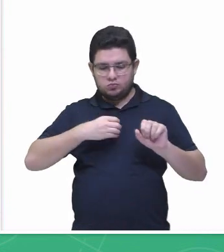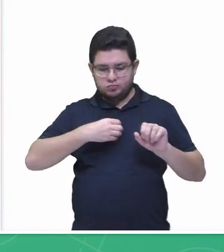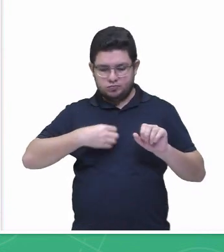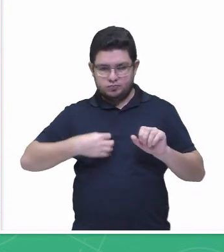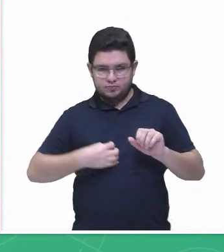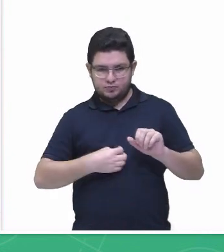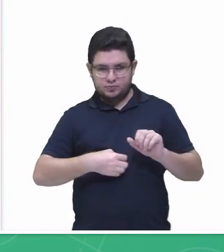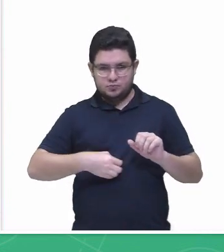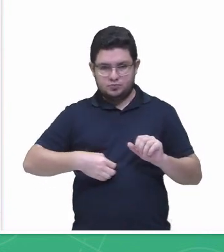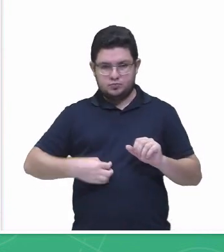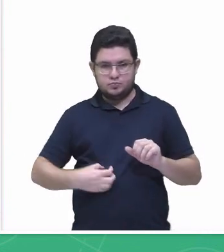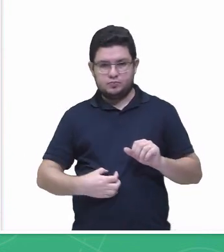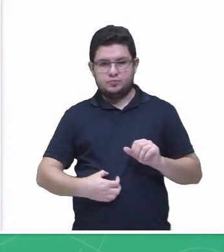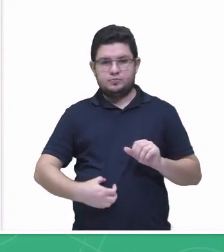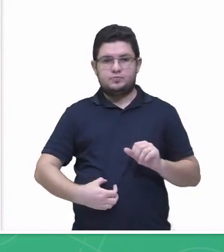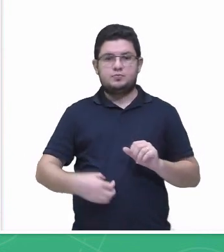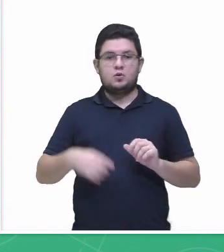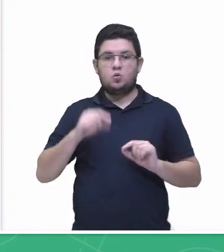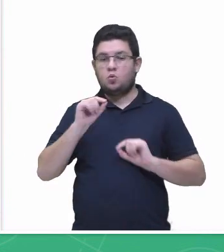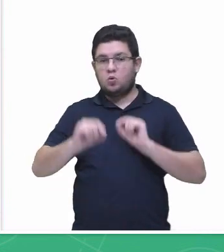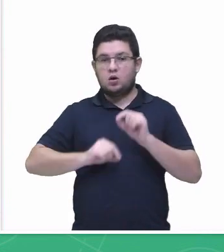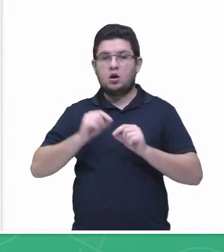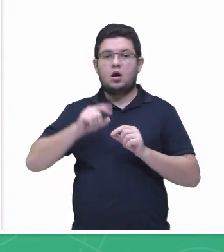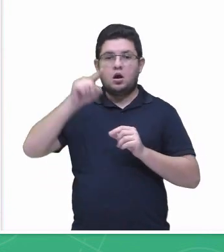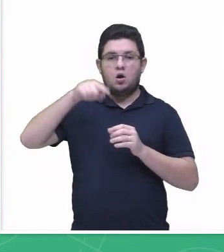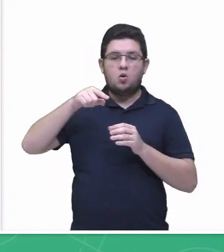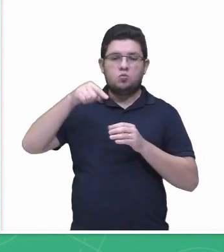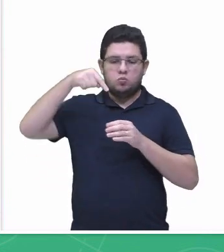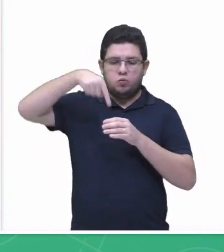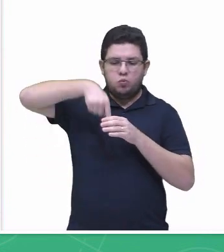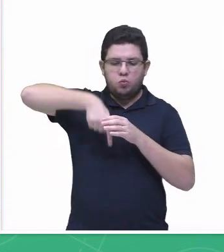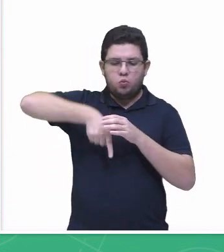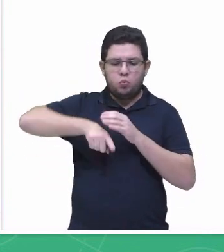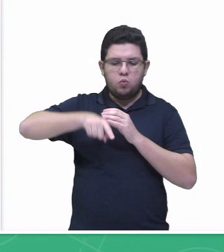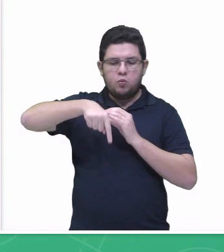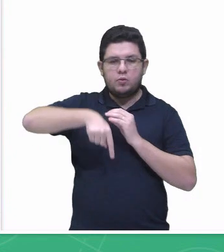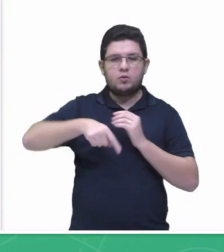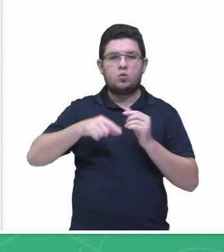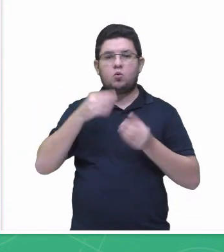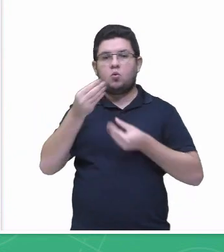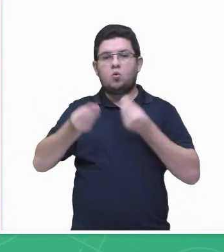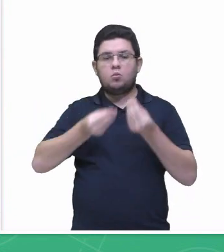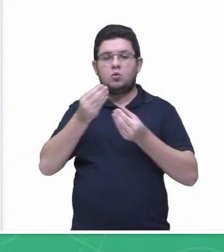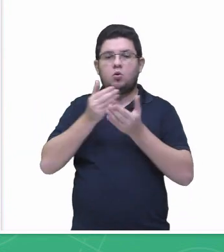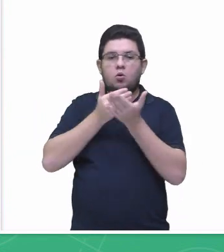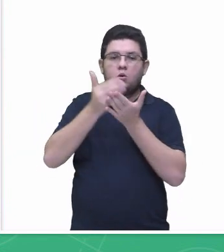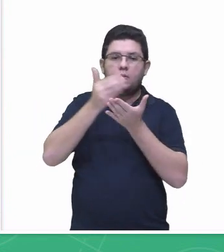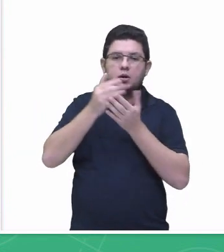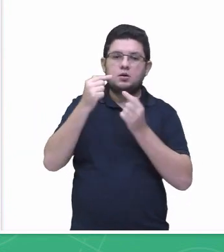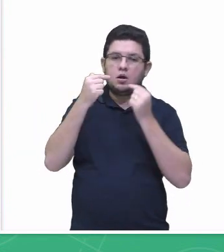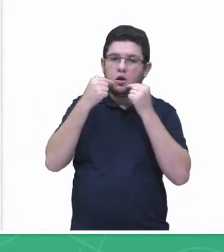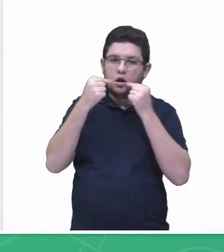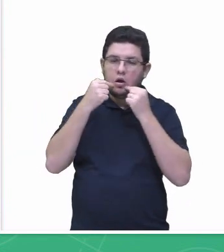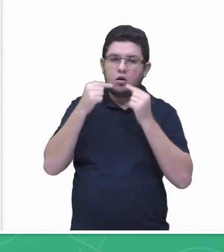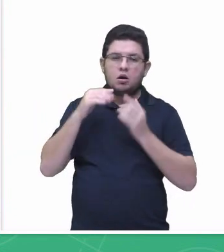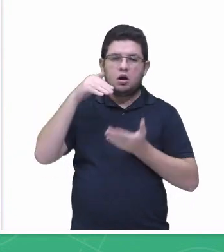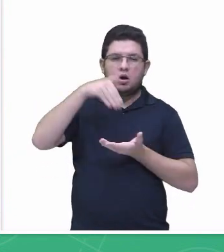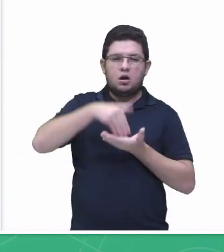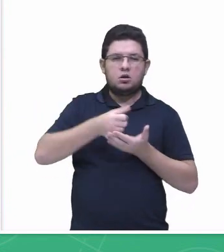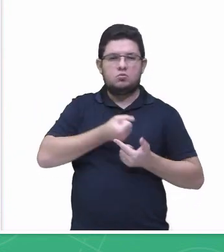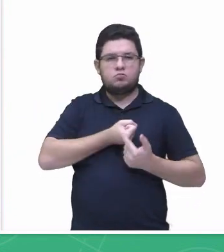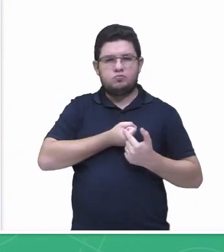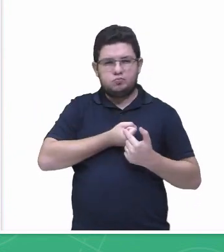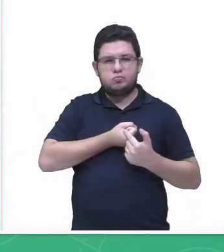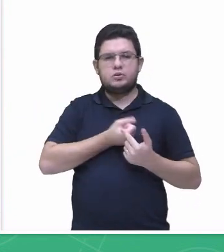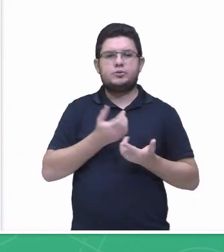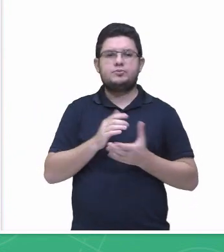sobre o sistema digestório. O trato digestório é um tubo oco que se estende da cavidade da boca até o ânus.